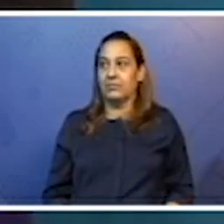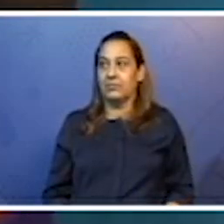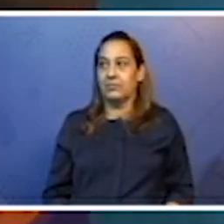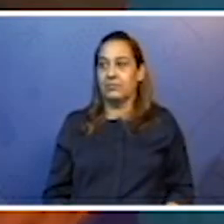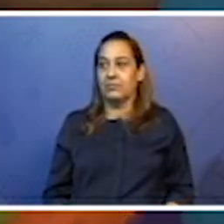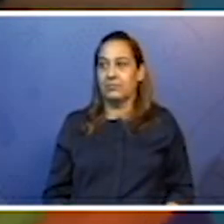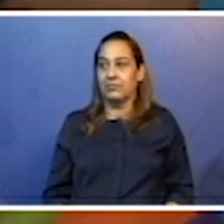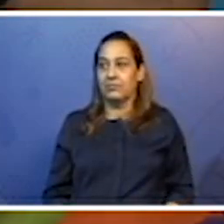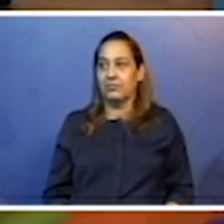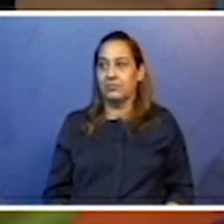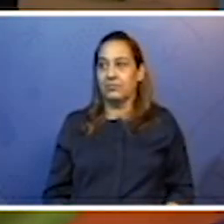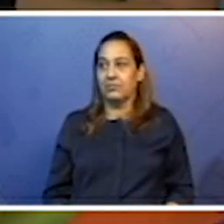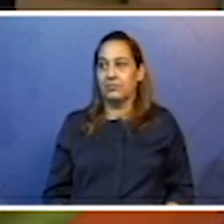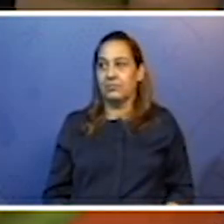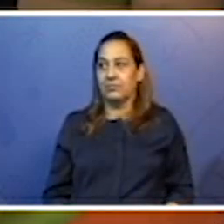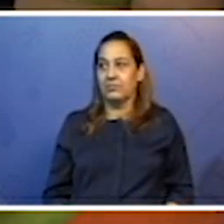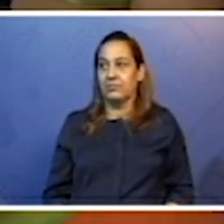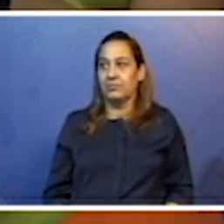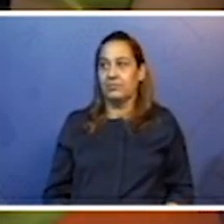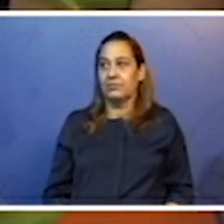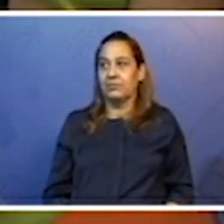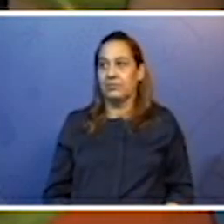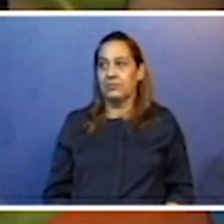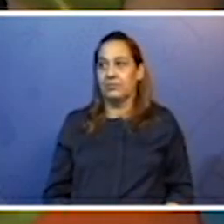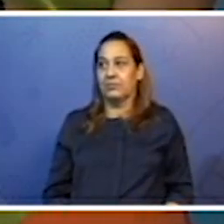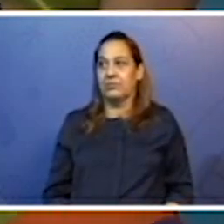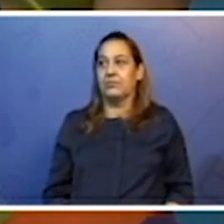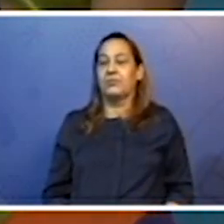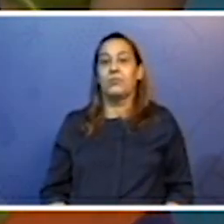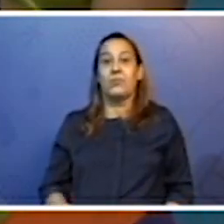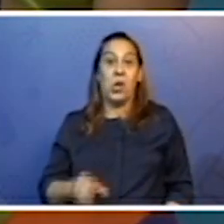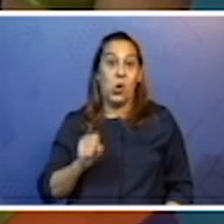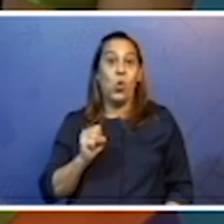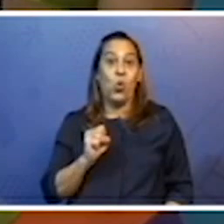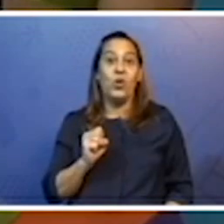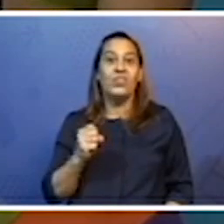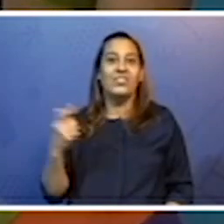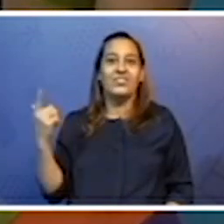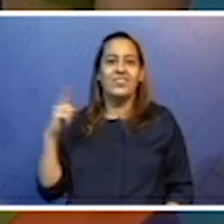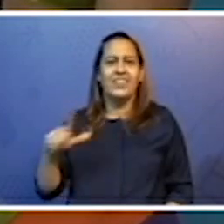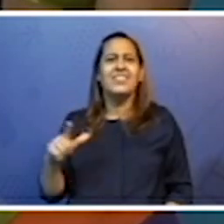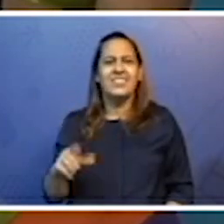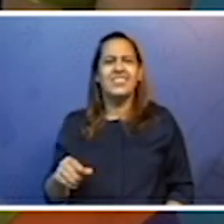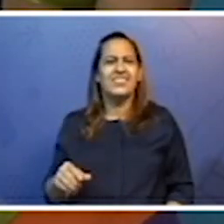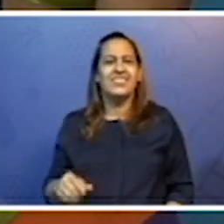Finalizo com a oitava? O que que vocês acham? Será que vão ser oito garrafinhas?